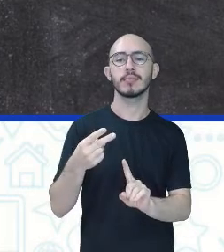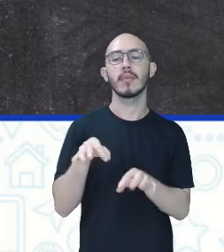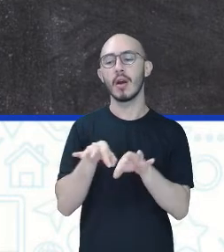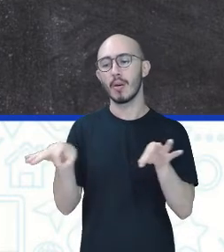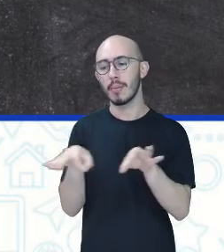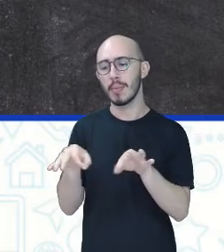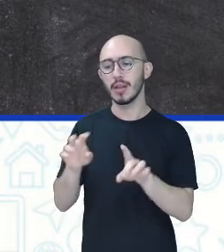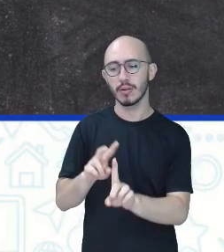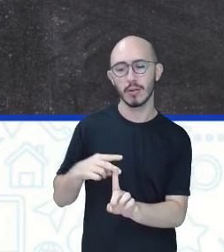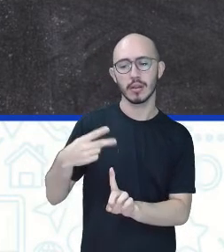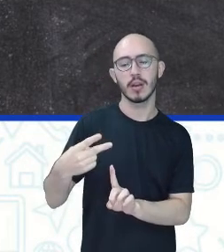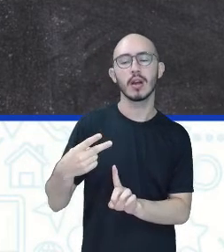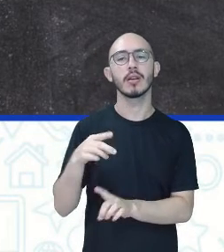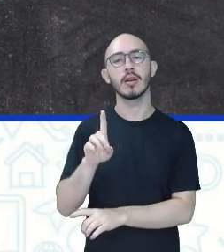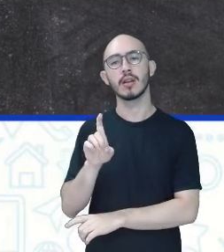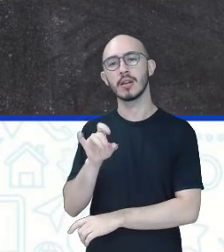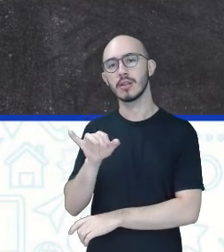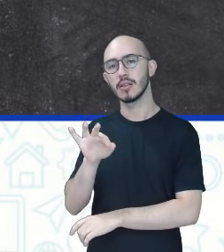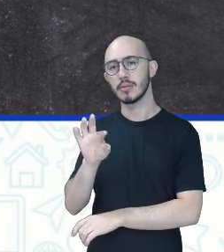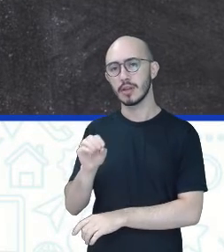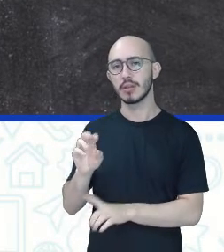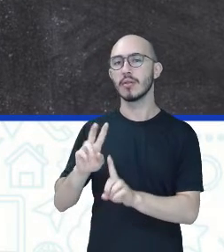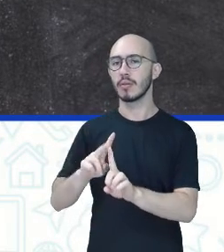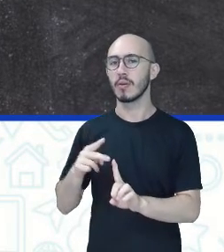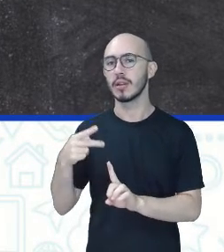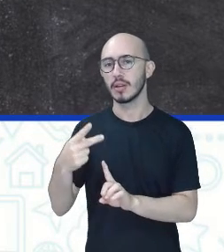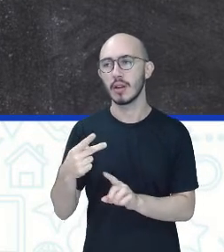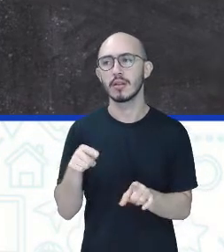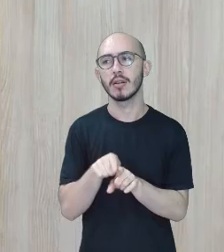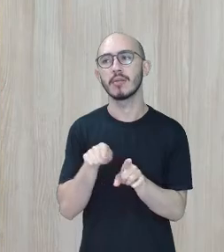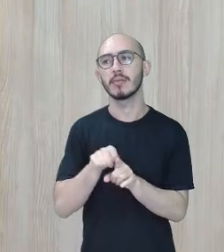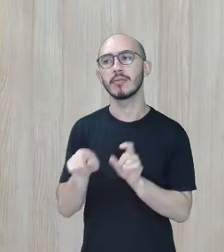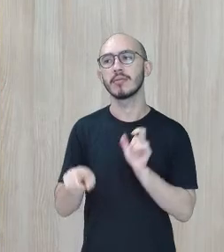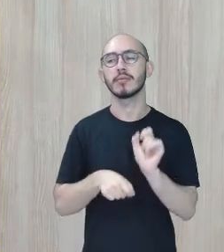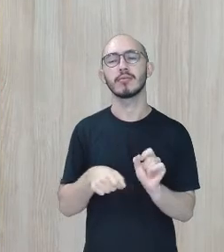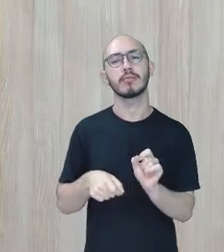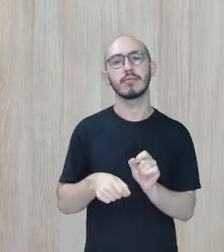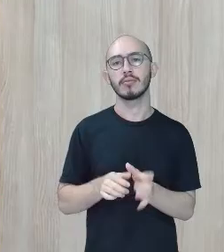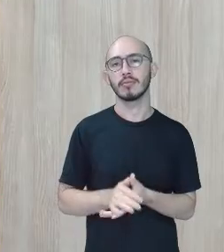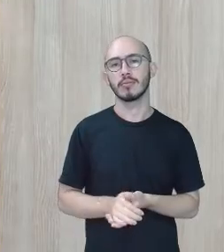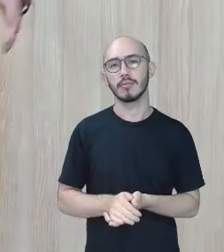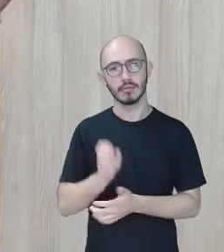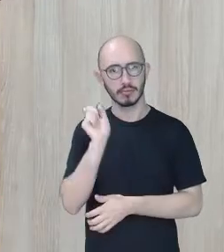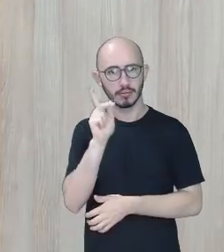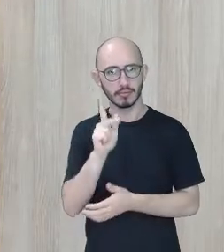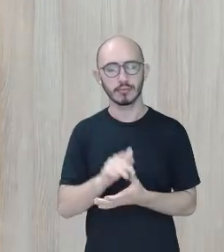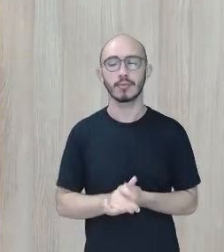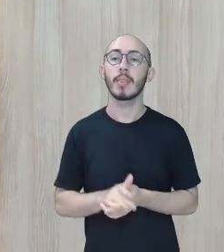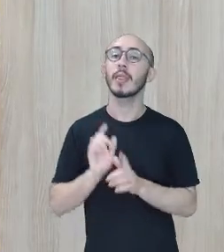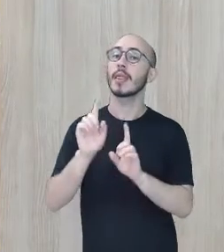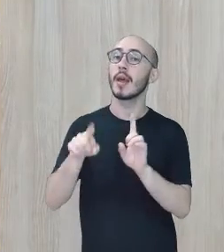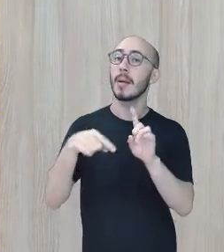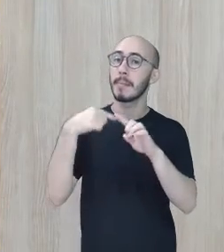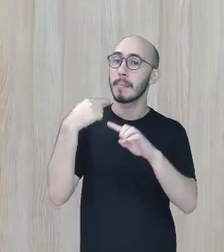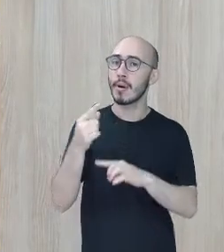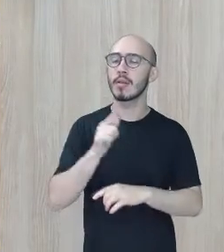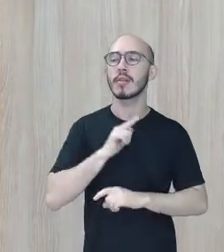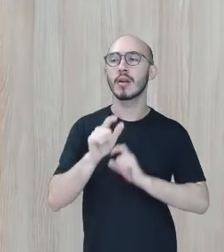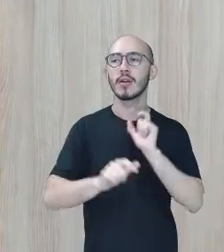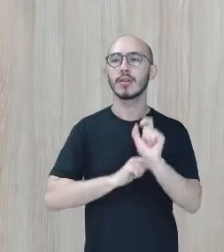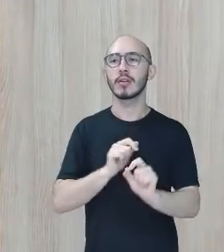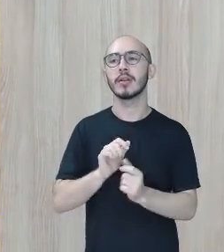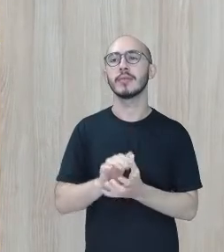quadrado, decímetro quadrado, centímetro quadrado e assim por diante. Tá joia? Depois disso, a gente viu